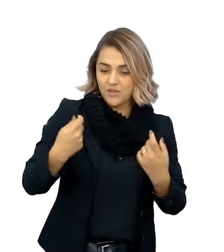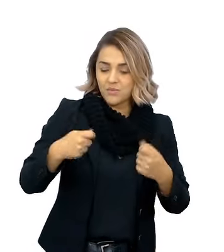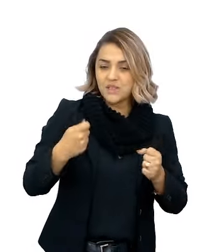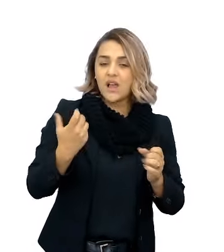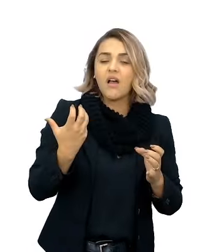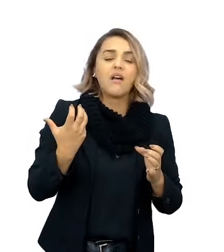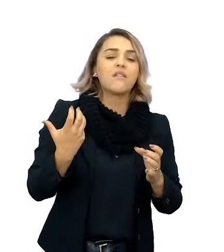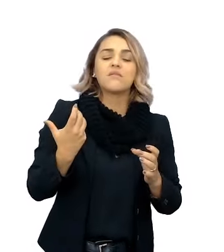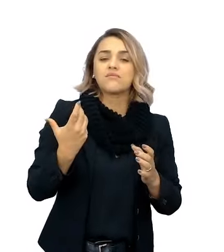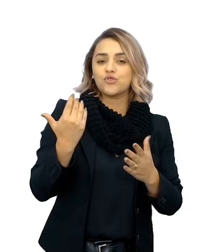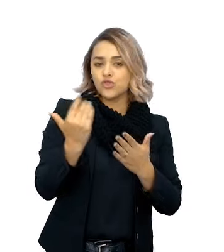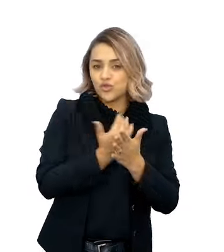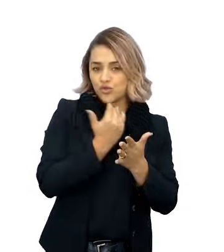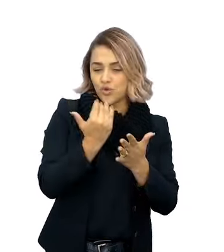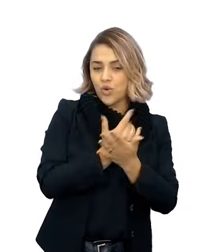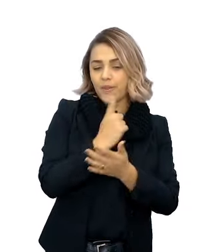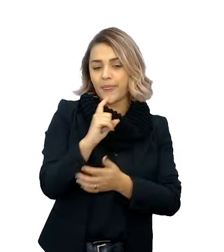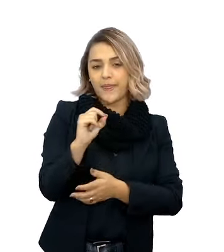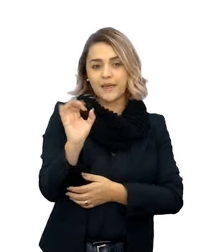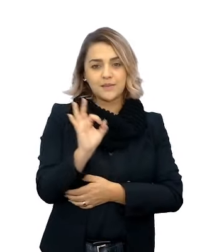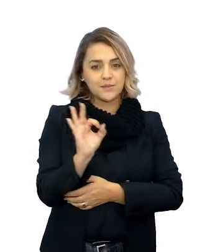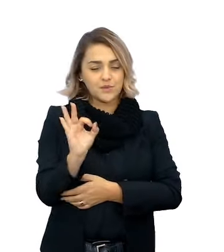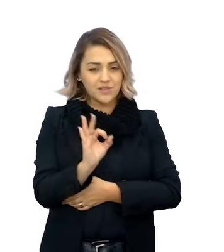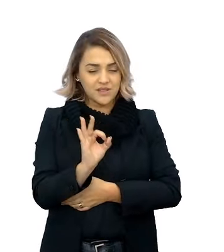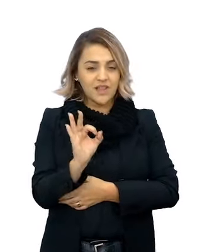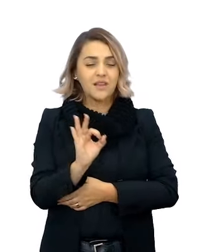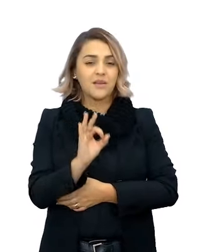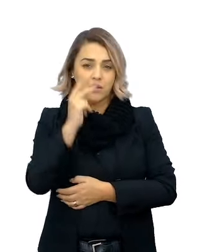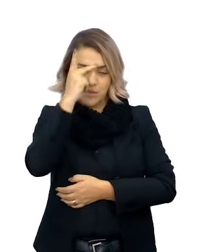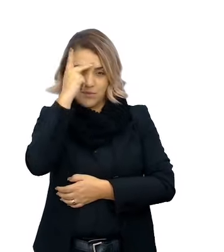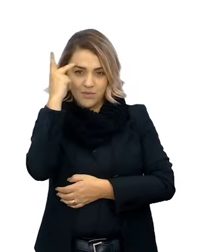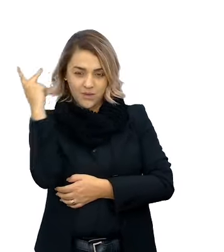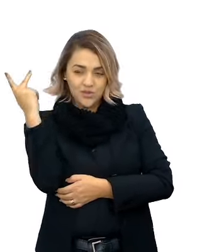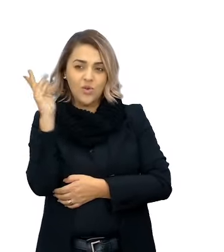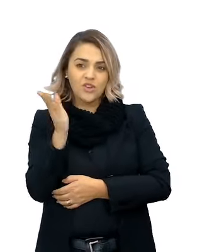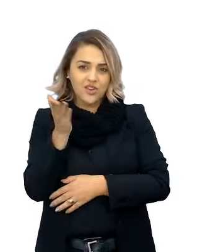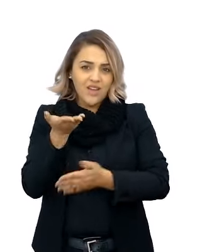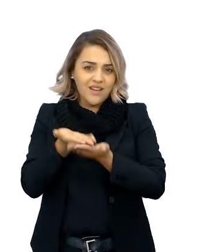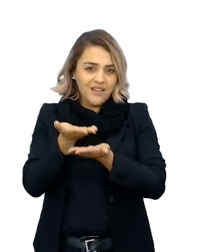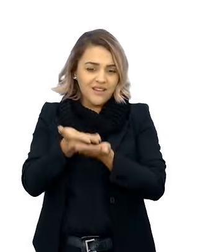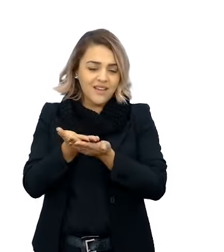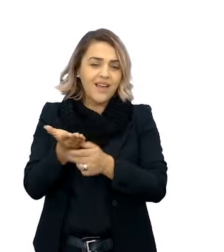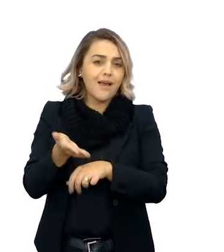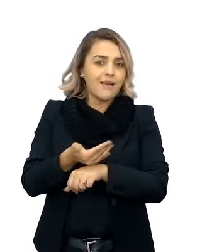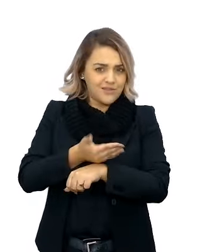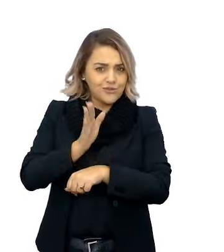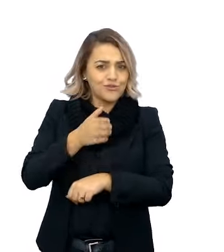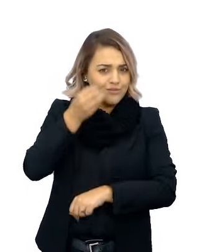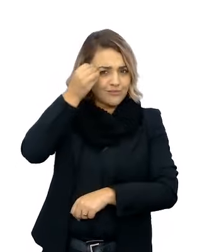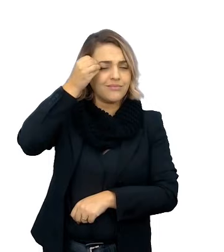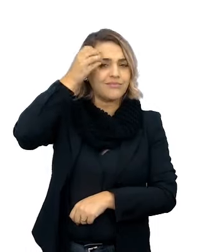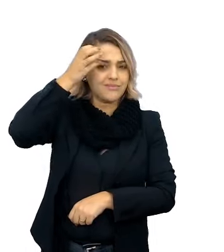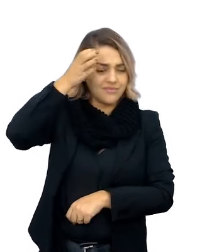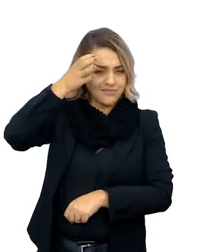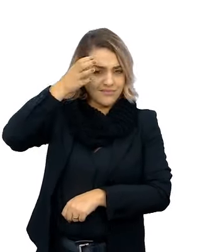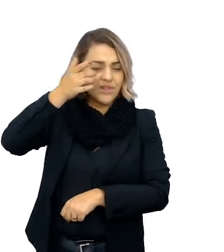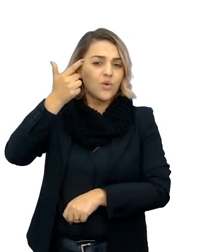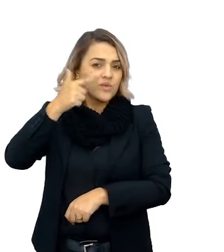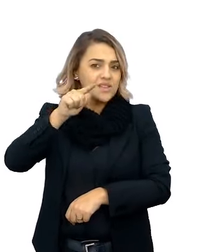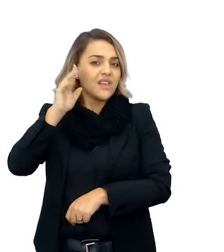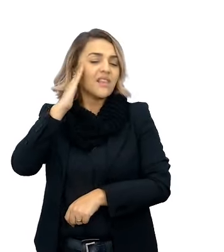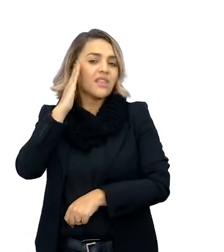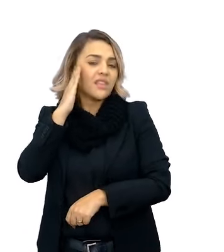ter uma promoção. Então, a pessoa que passou pelo banco da escola, ela tem esse conhecimento de fazer esses cálculos de quanto é os